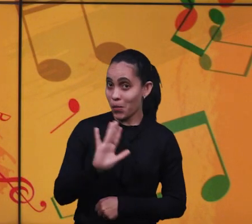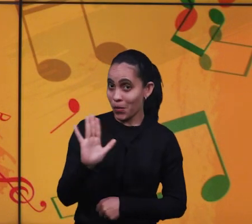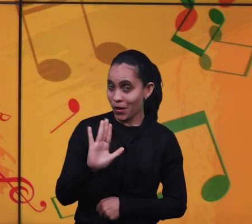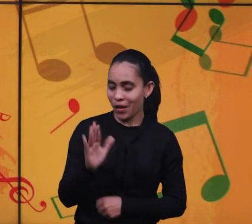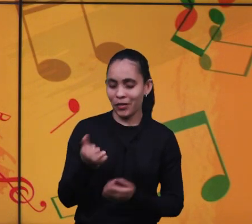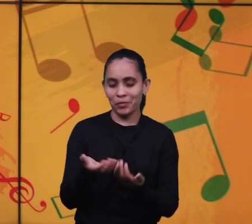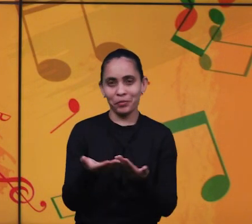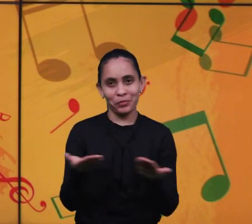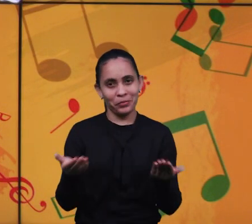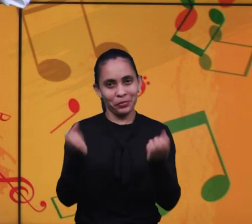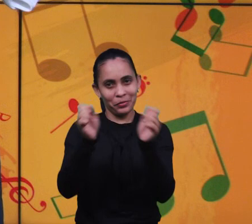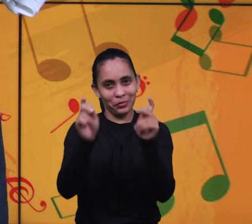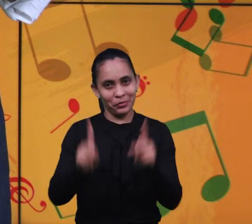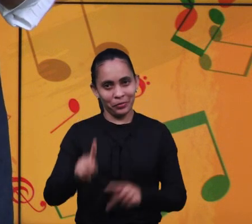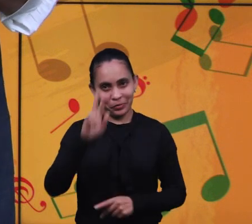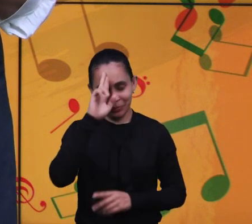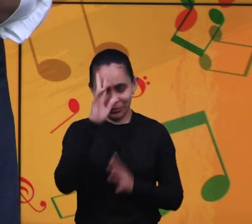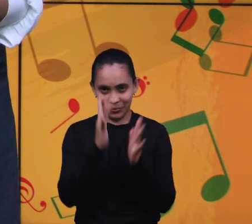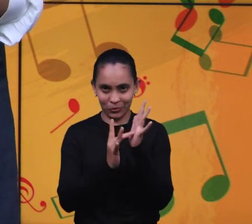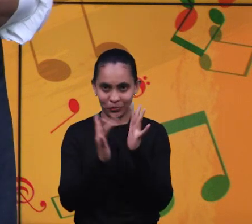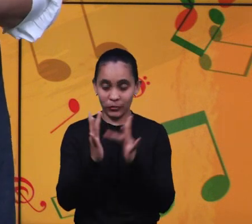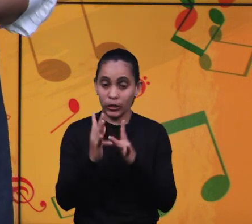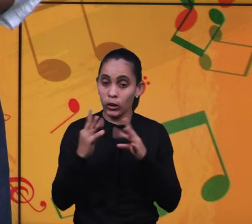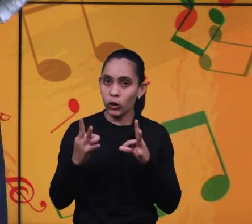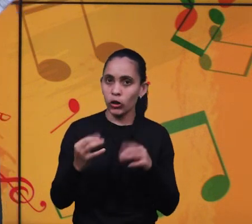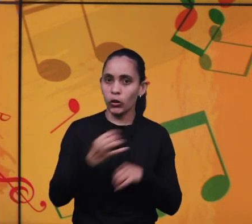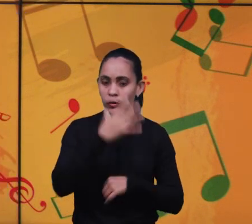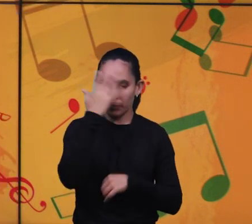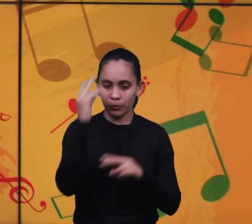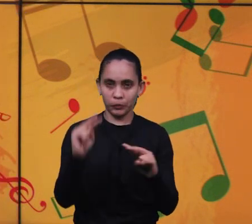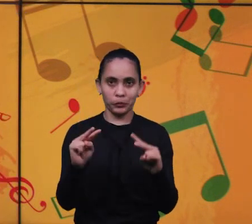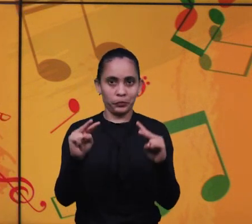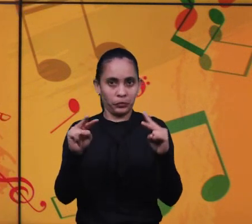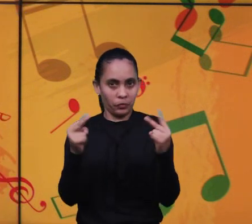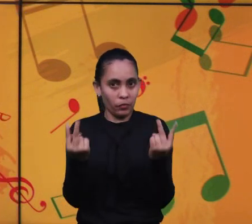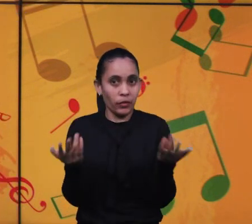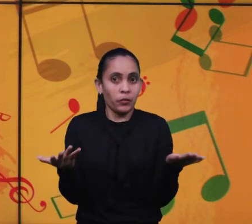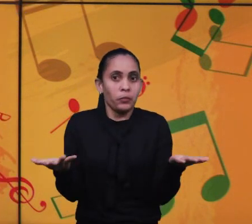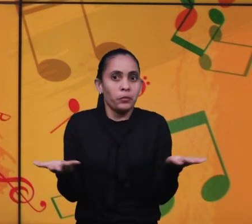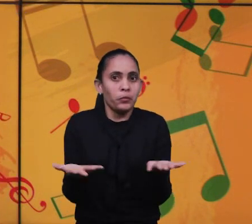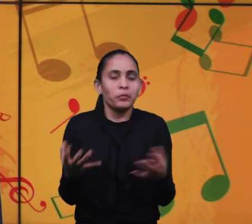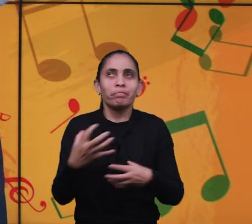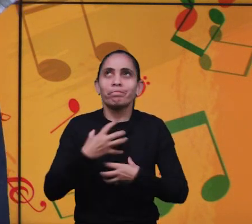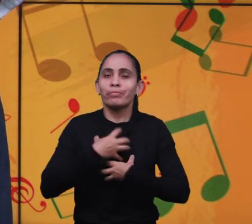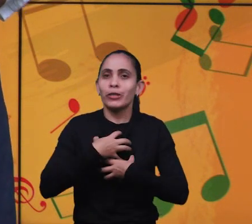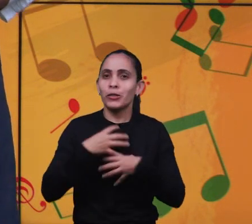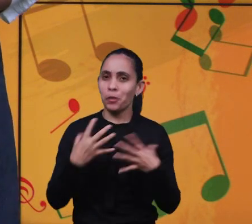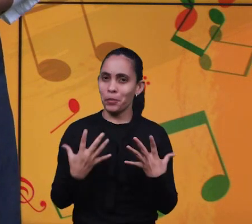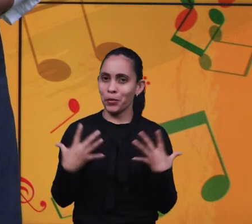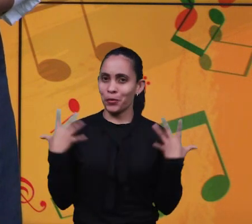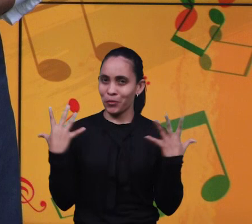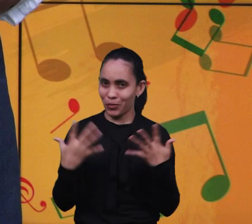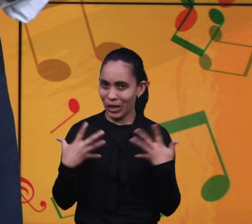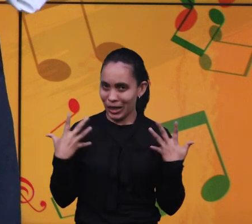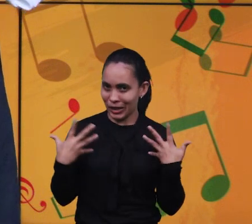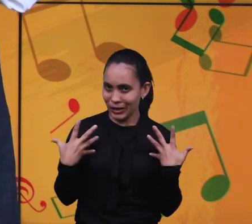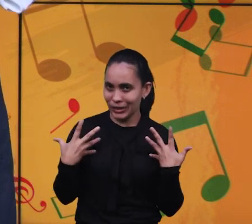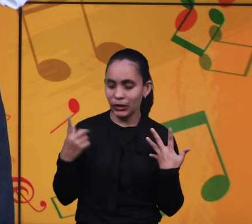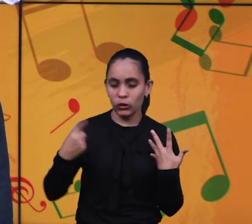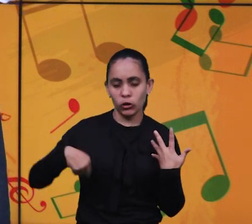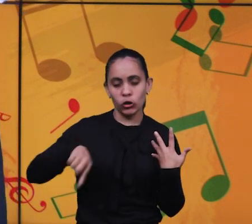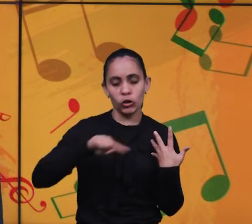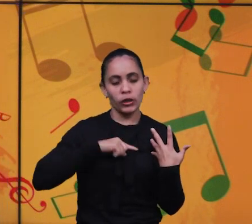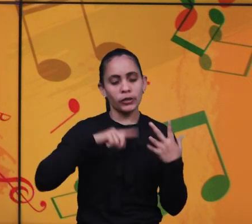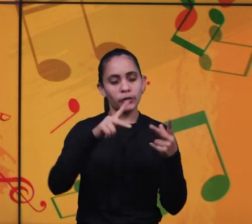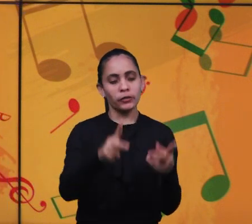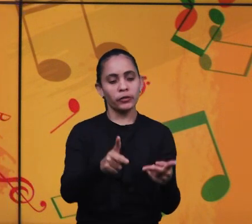Olá, classes, a paz do Senhor a todos que estão nos assistindo. Quero dizer que estamos muito felizes porque a